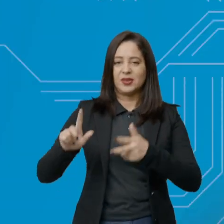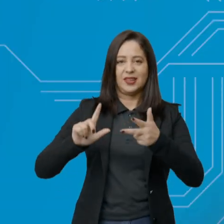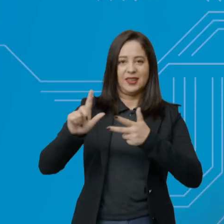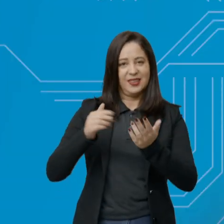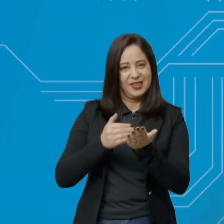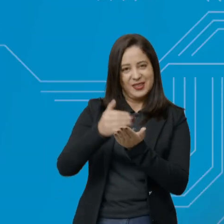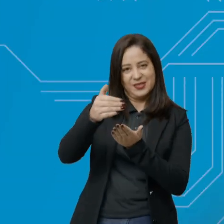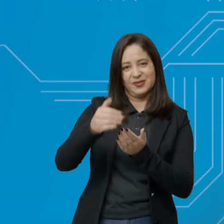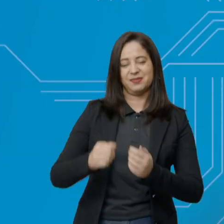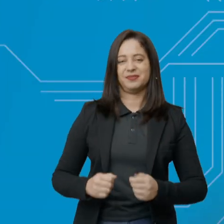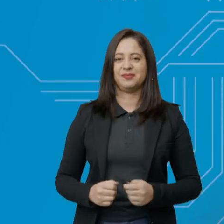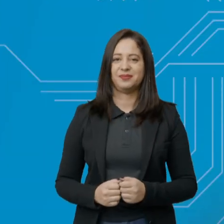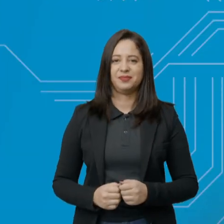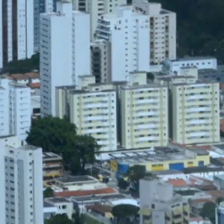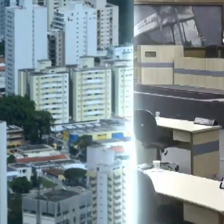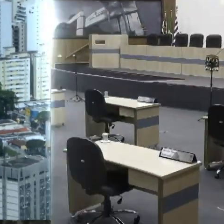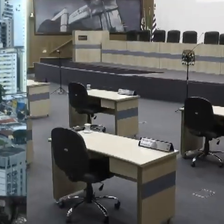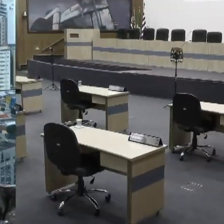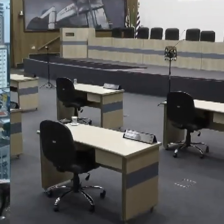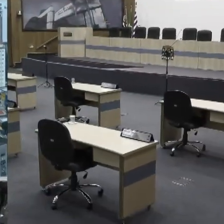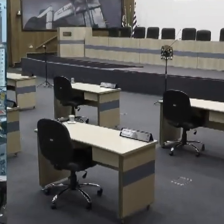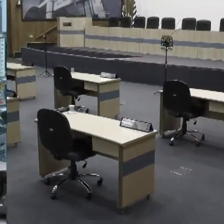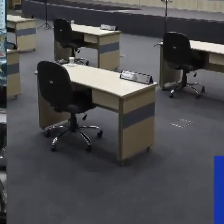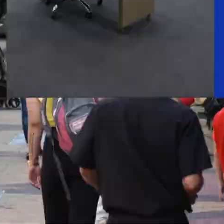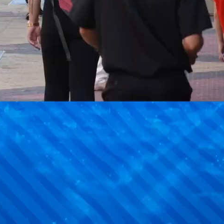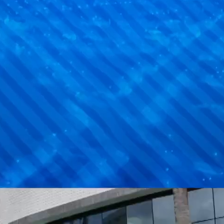Semana Legislativa está no ar.